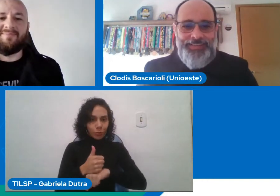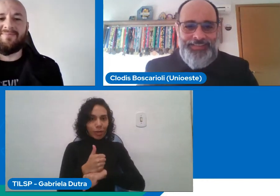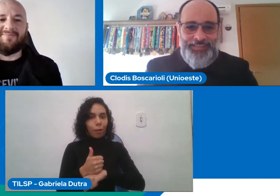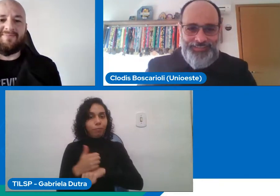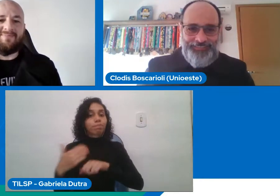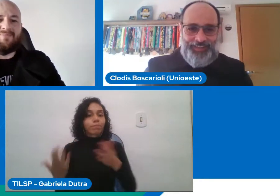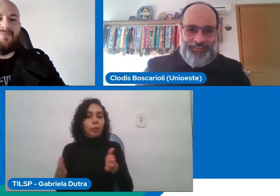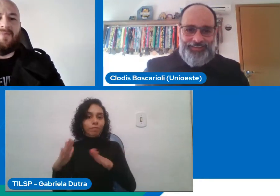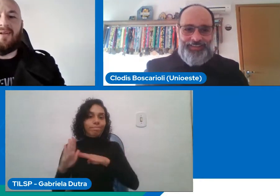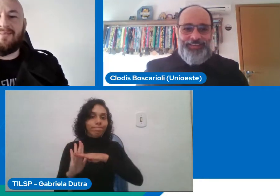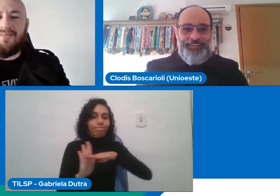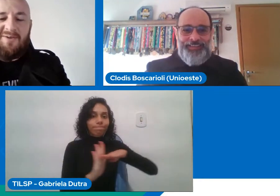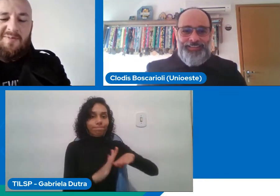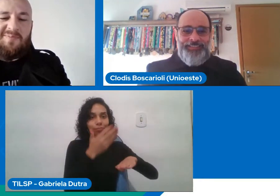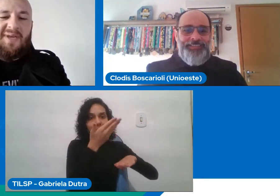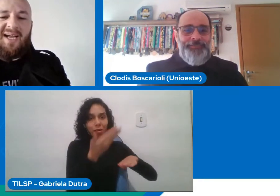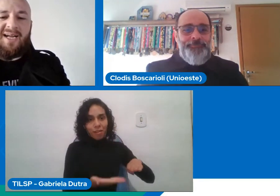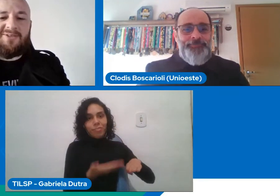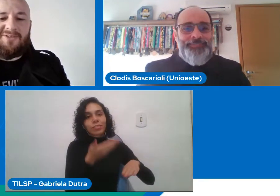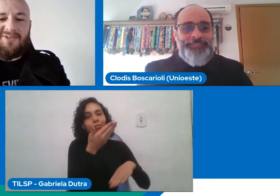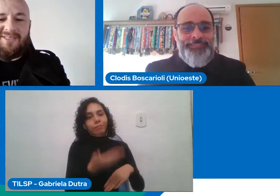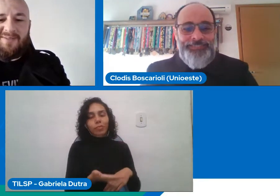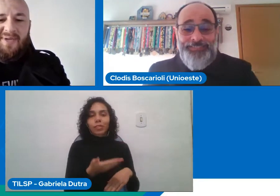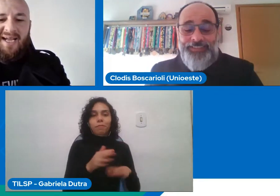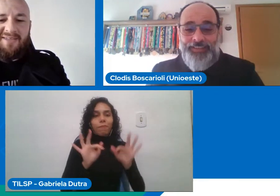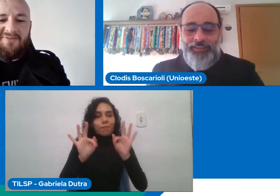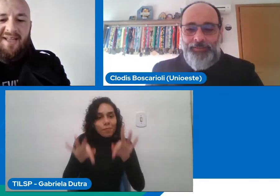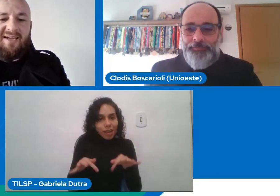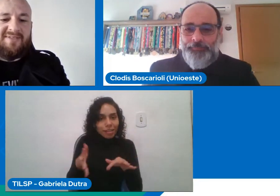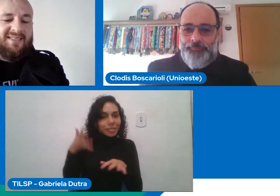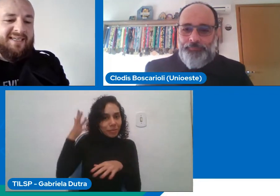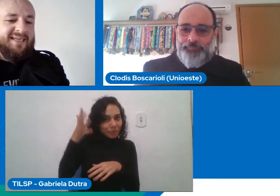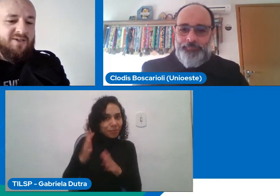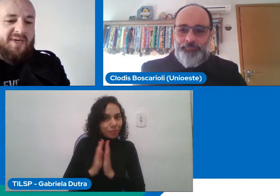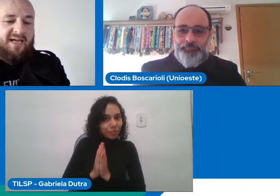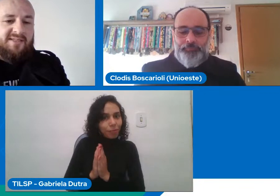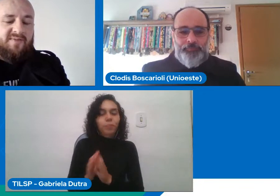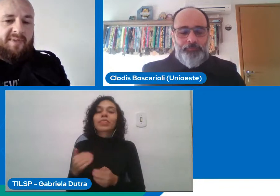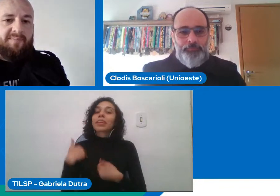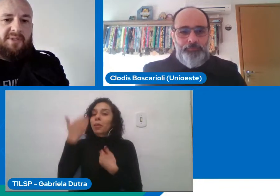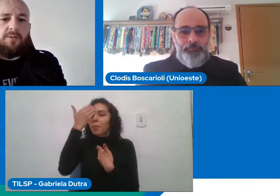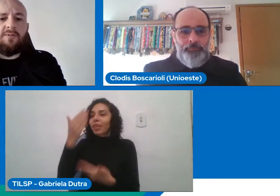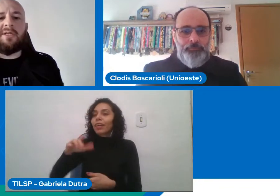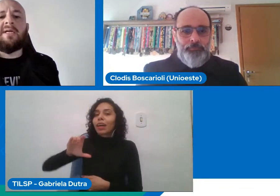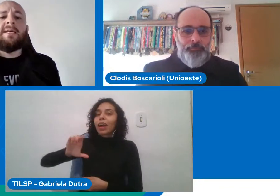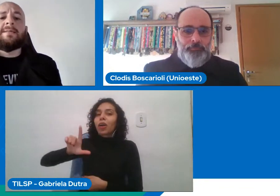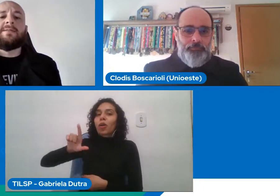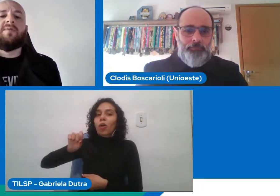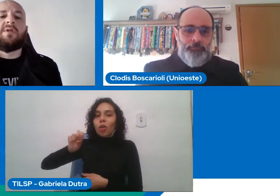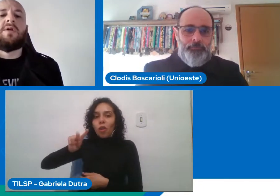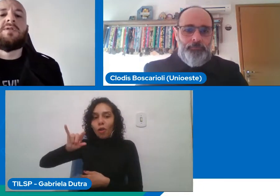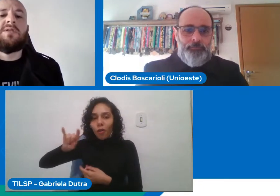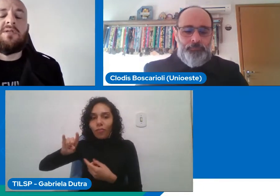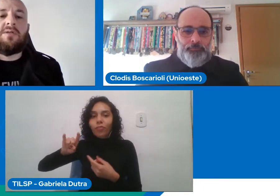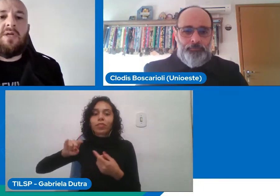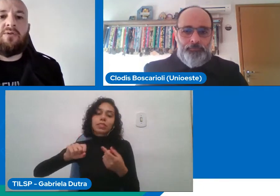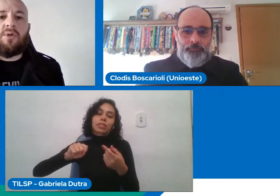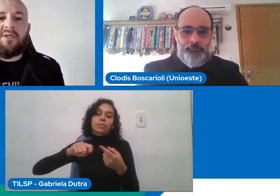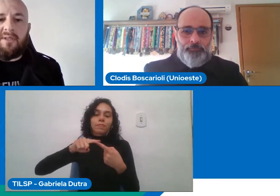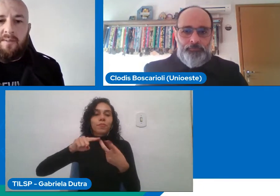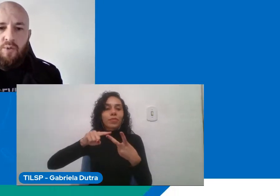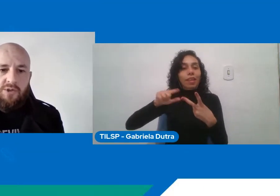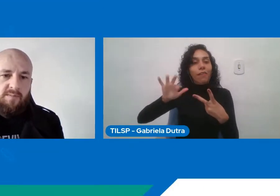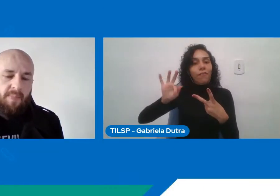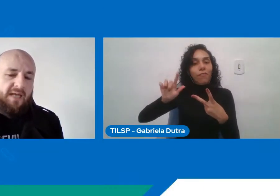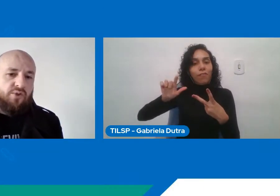a gente começa a sessão técnica obrigado Clodes obrigado Flávia e obrigado Silvia pela pergunta Silvia nós já